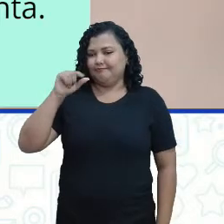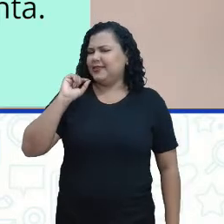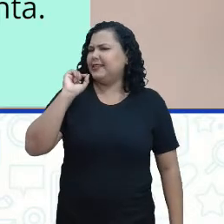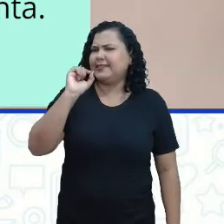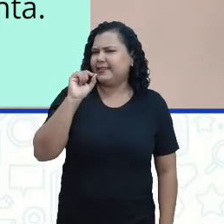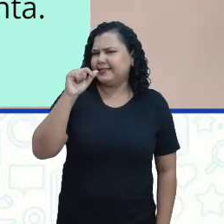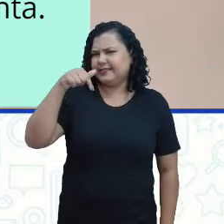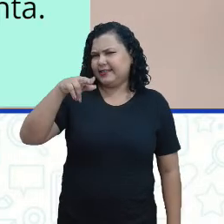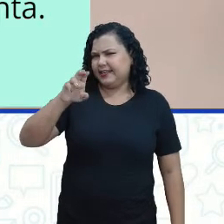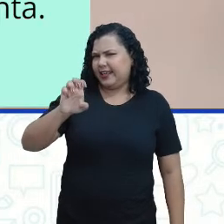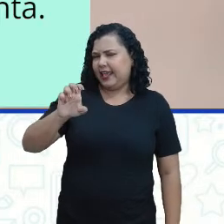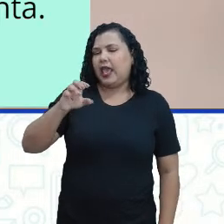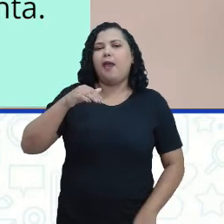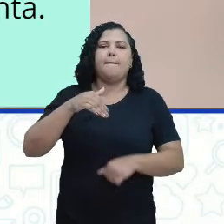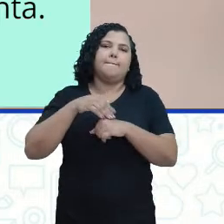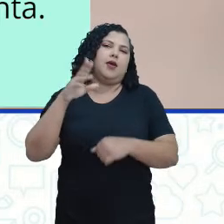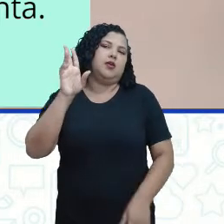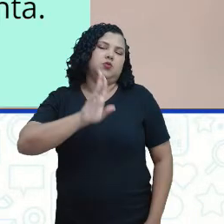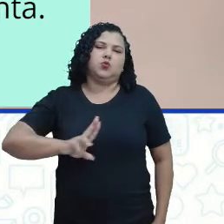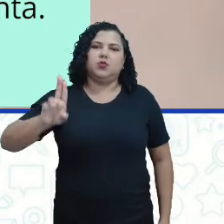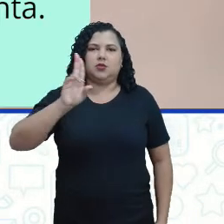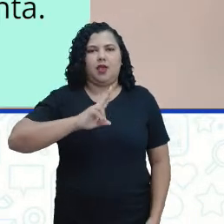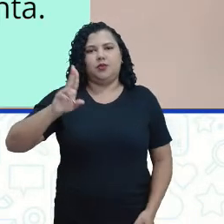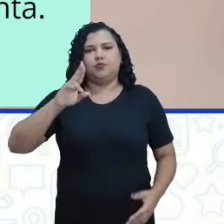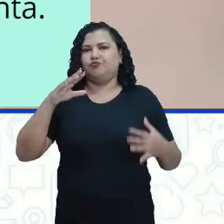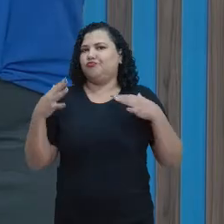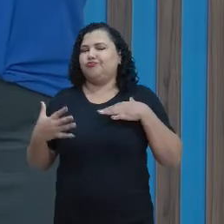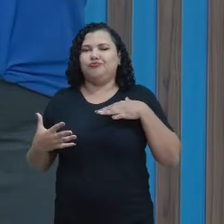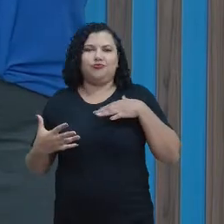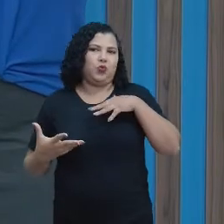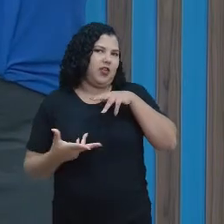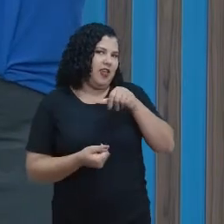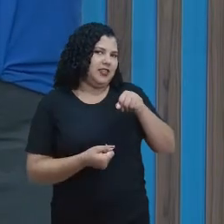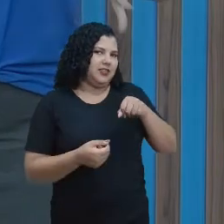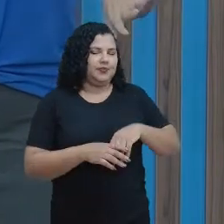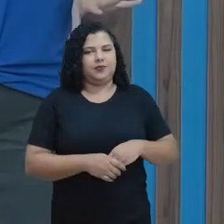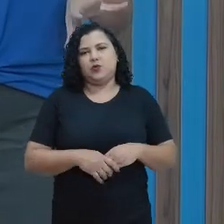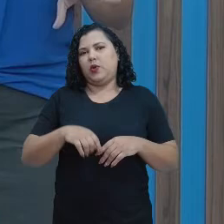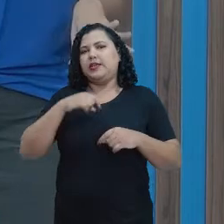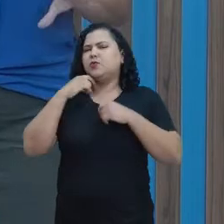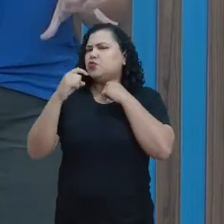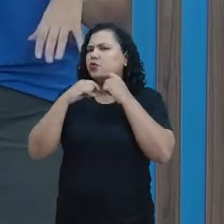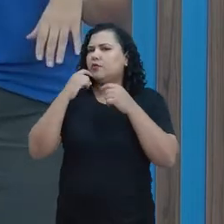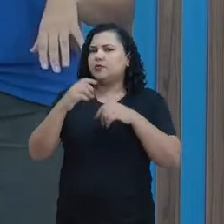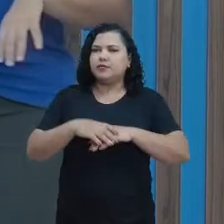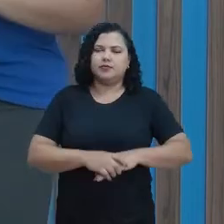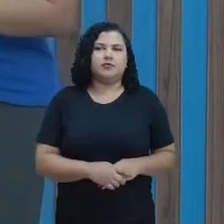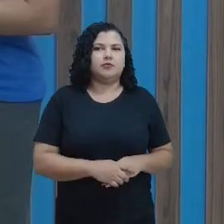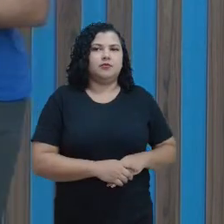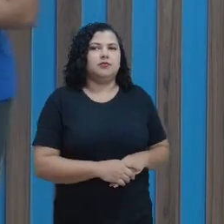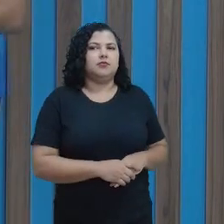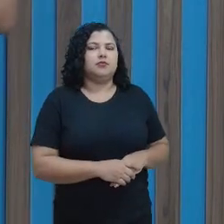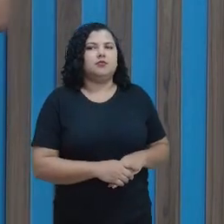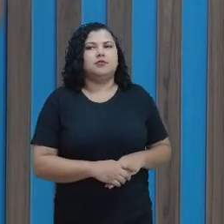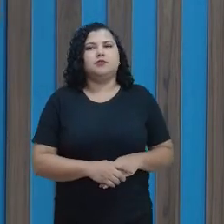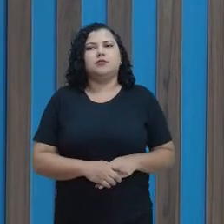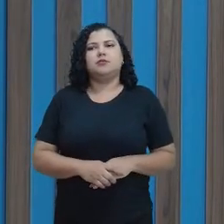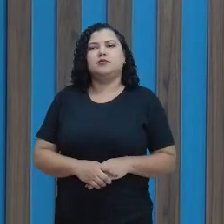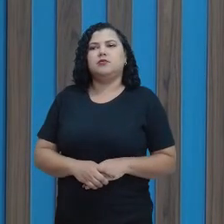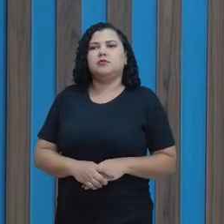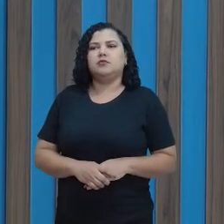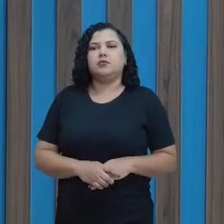sendo considerado o pronome relativo universal. Na dúvida, joga um que funciona. Refere-se